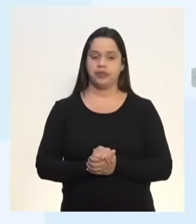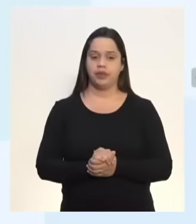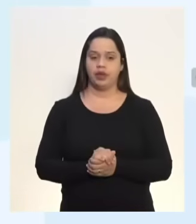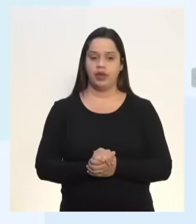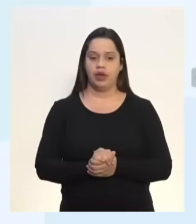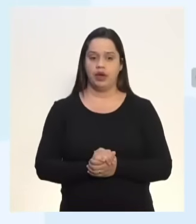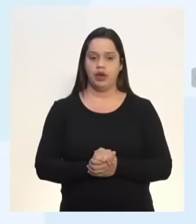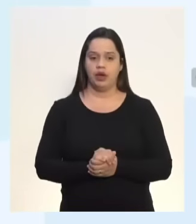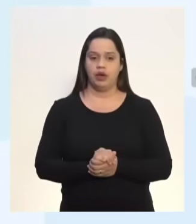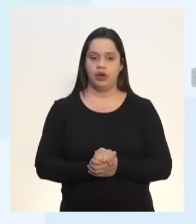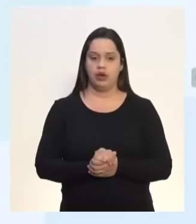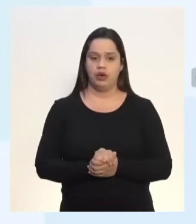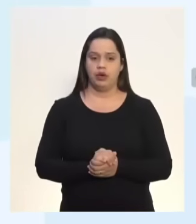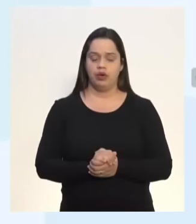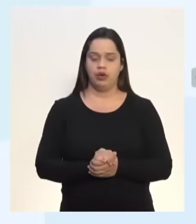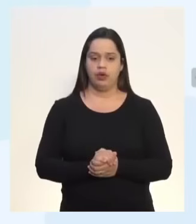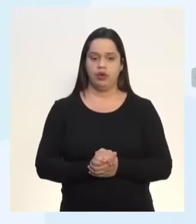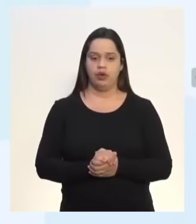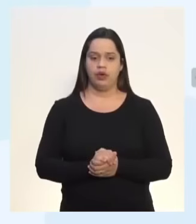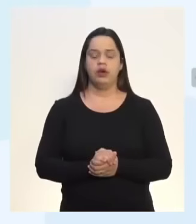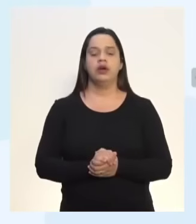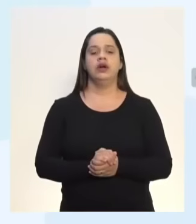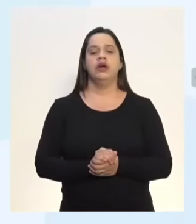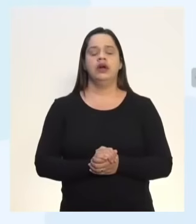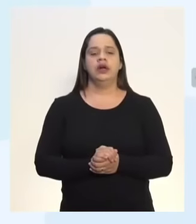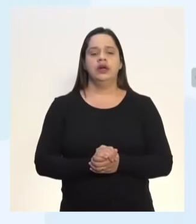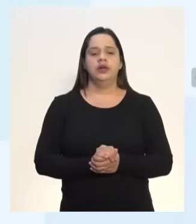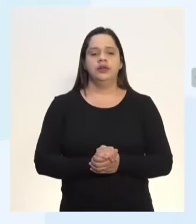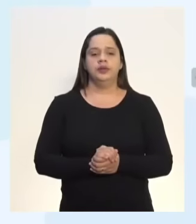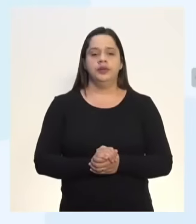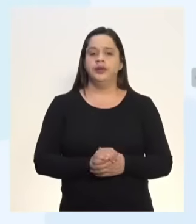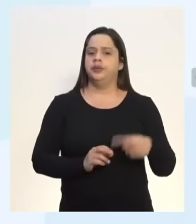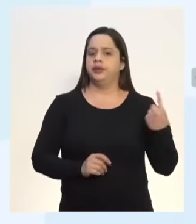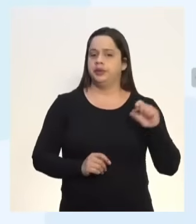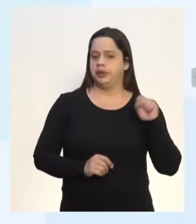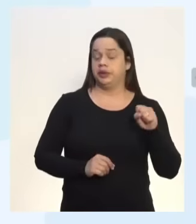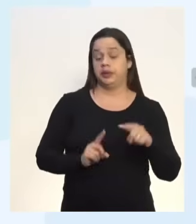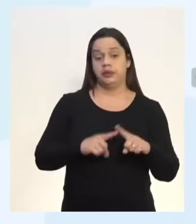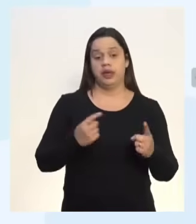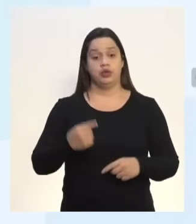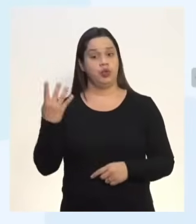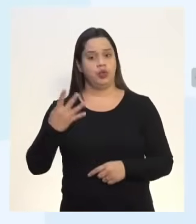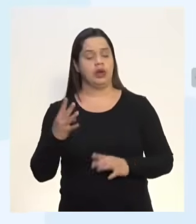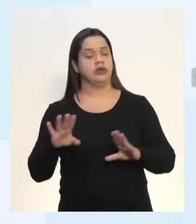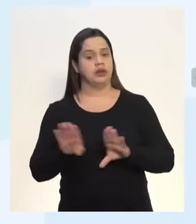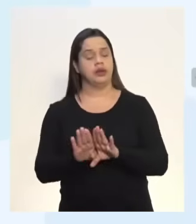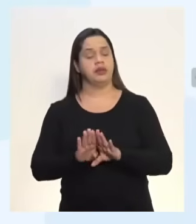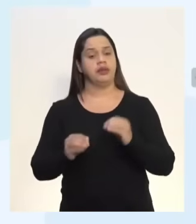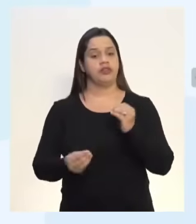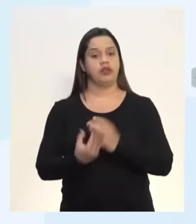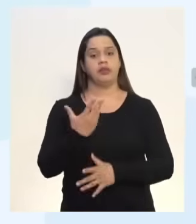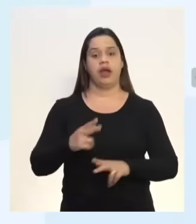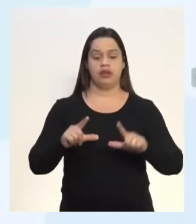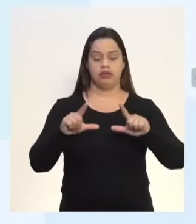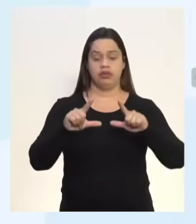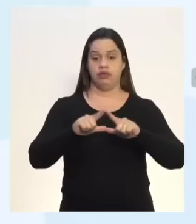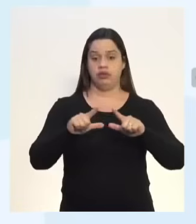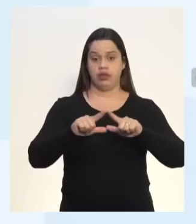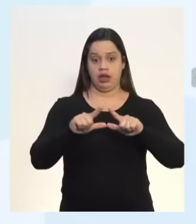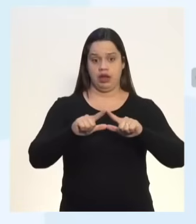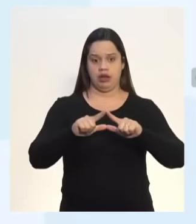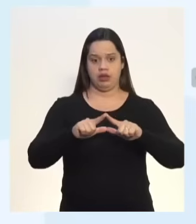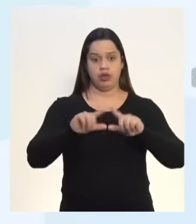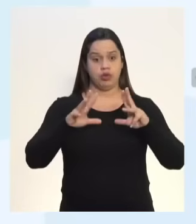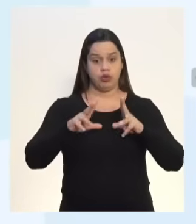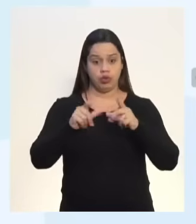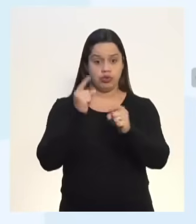os quatro, né? Os 4 lados aqui, dele é formado sim por um triângulo, né? Então, todos os triângulos aqui que vocês